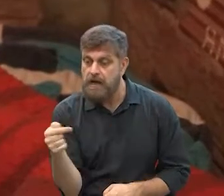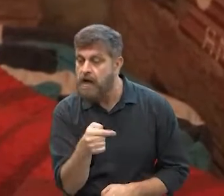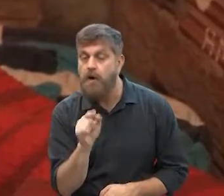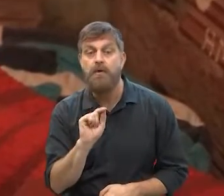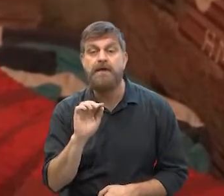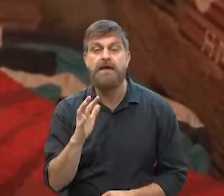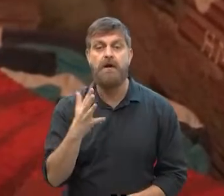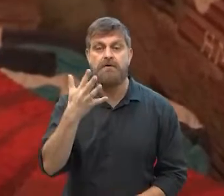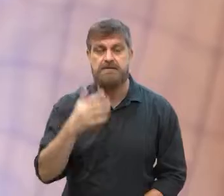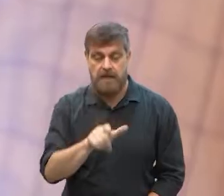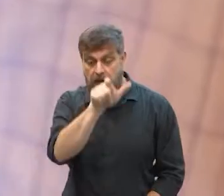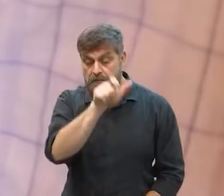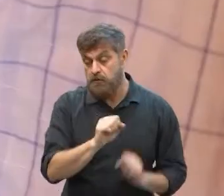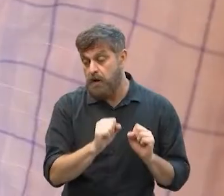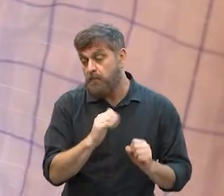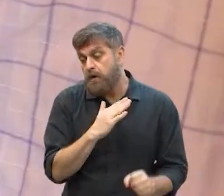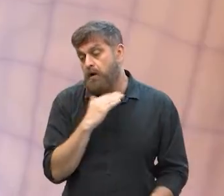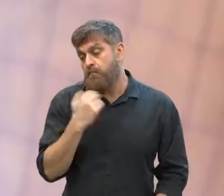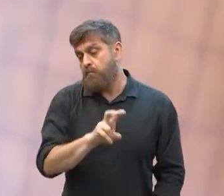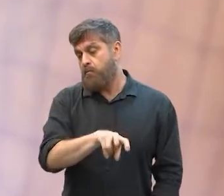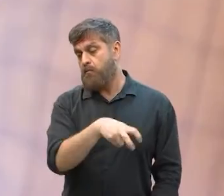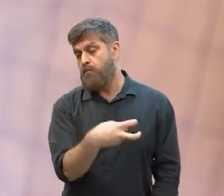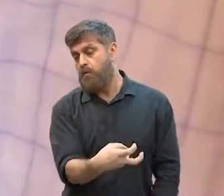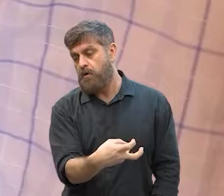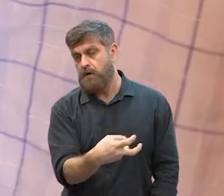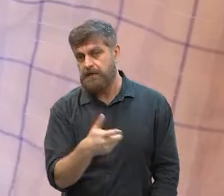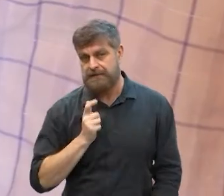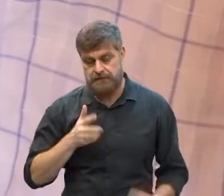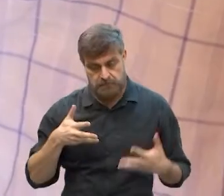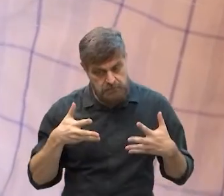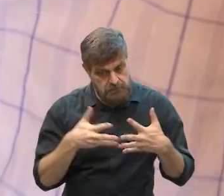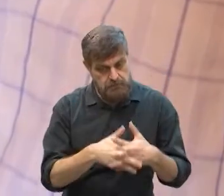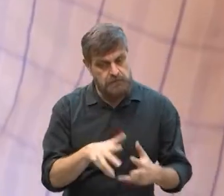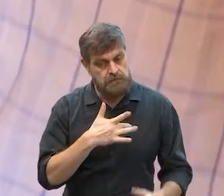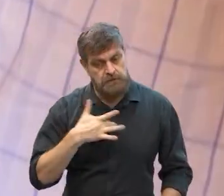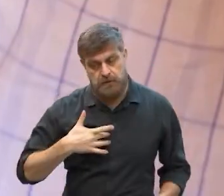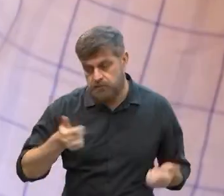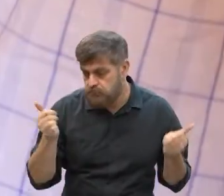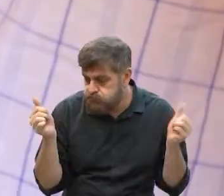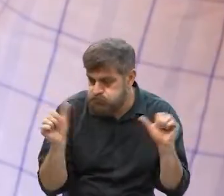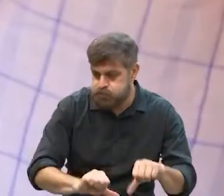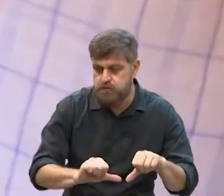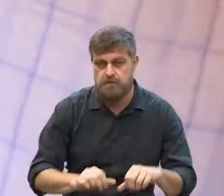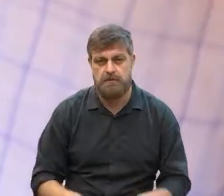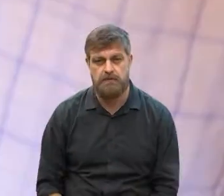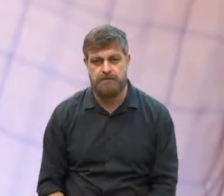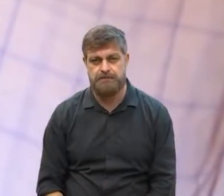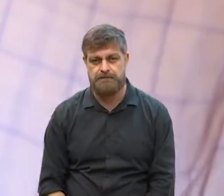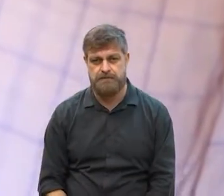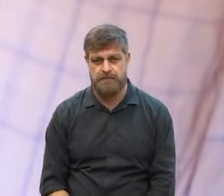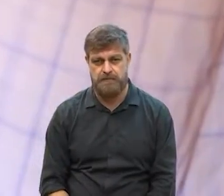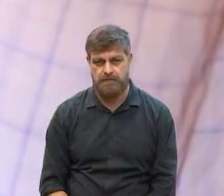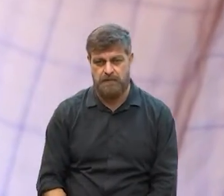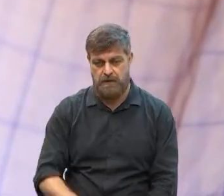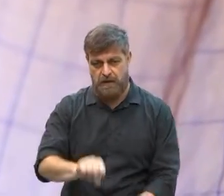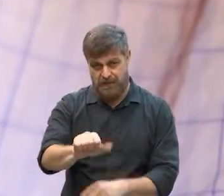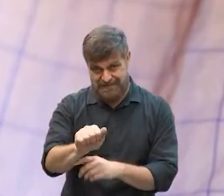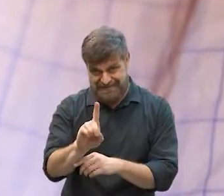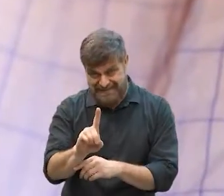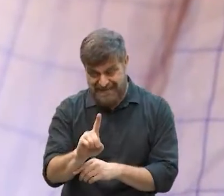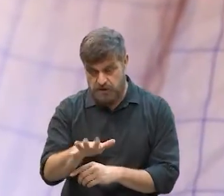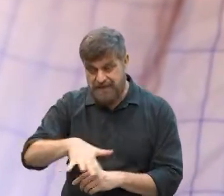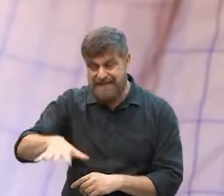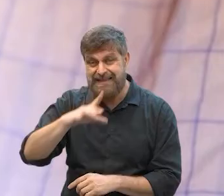pode levar a óbito, pode levar a complicações irreversíveis. E então o SAD no Ouro Verde,